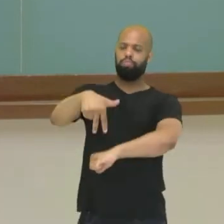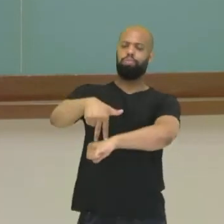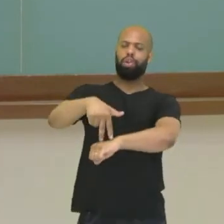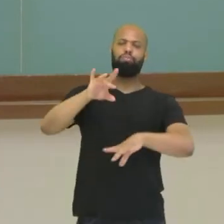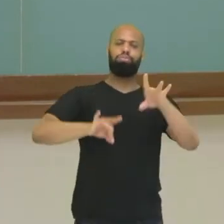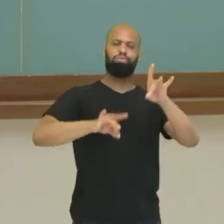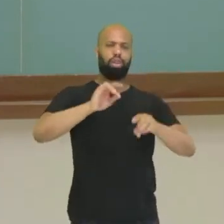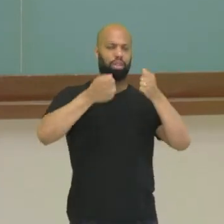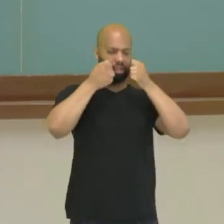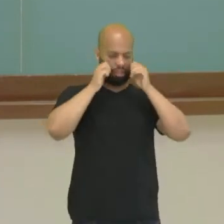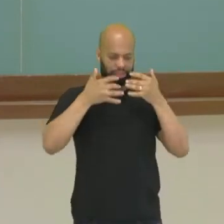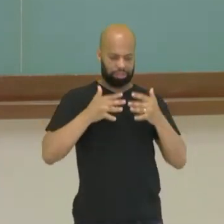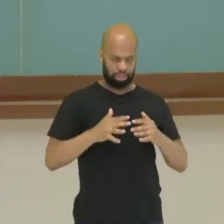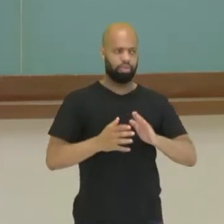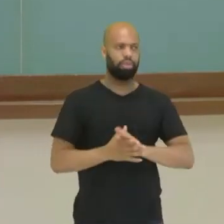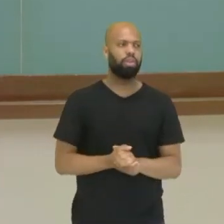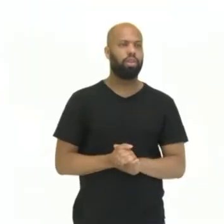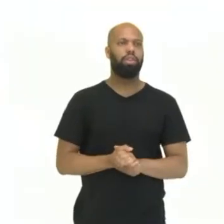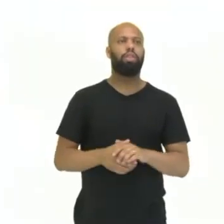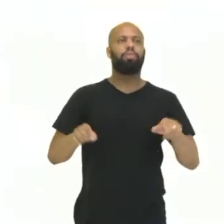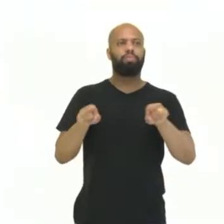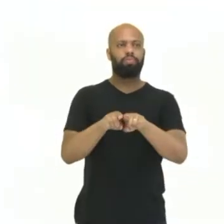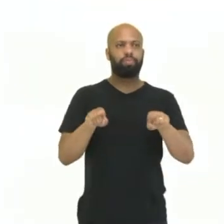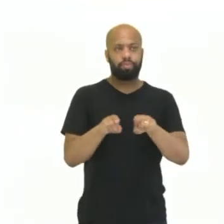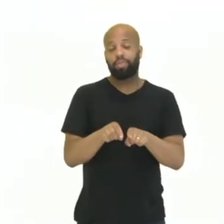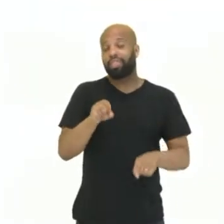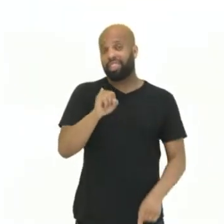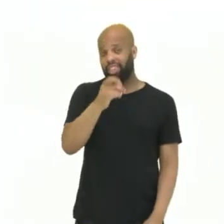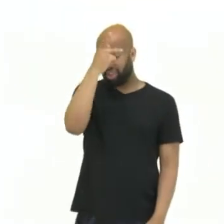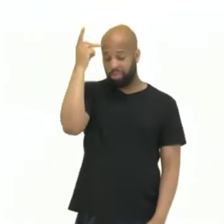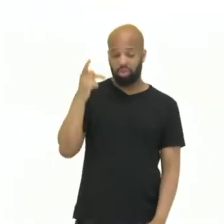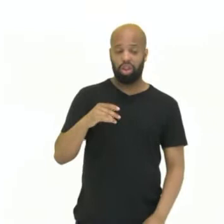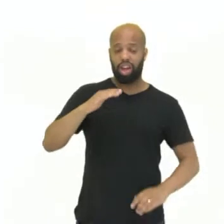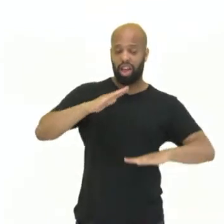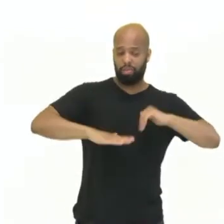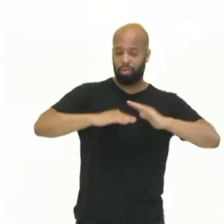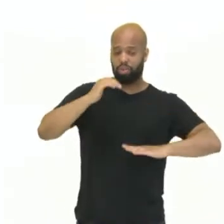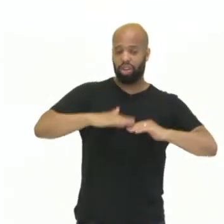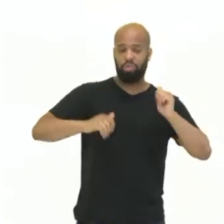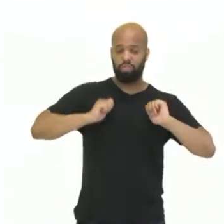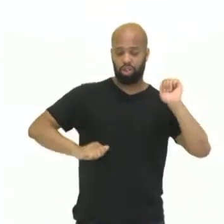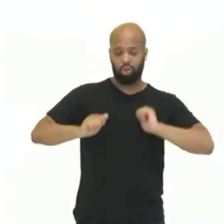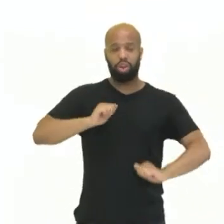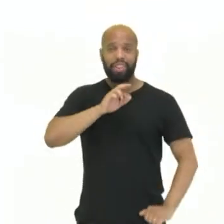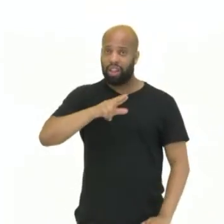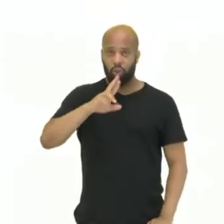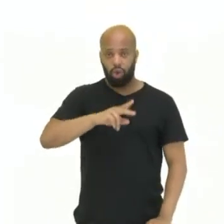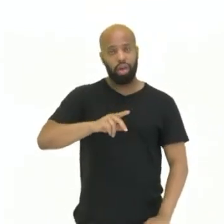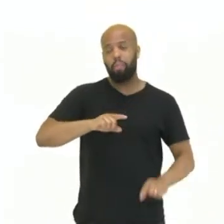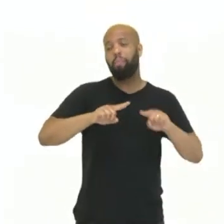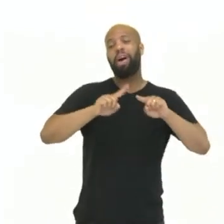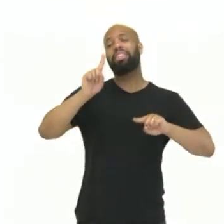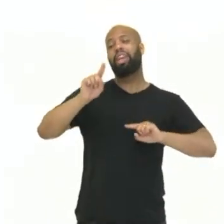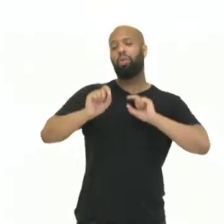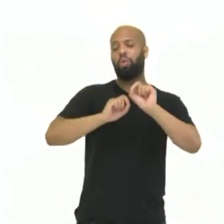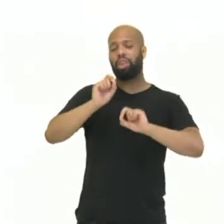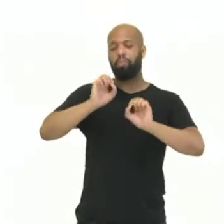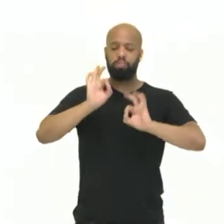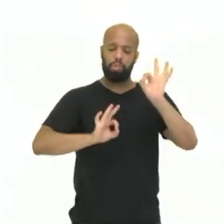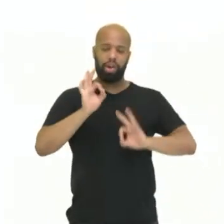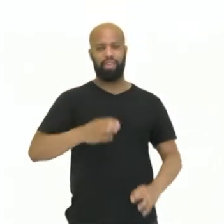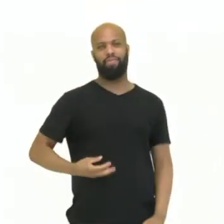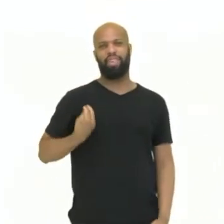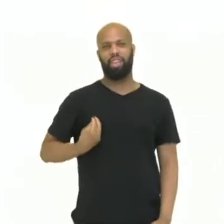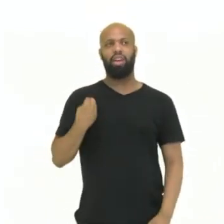cena dramática. E os não atores também, né? É uma preparação para a vida, porque quando você faz um jogo teatral, você vai perceber